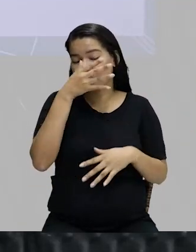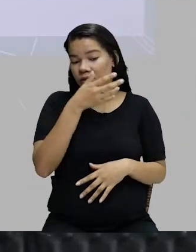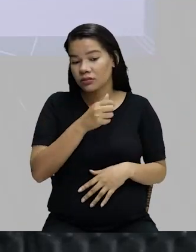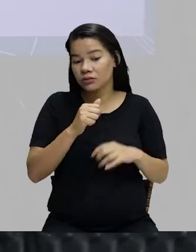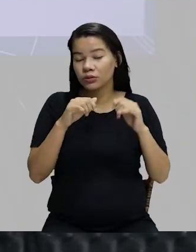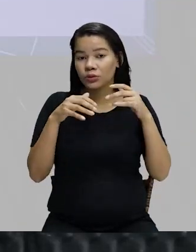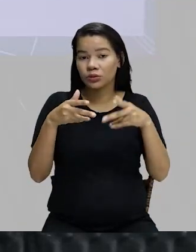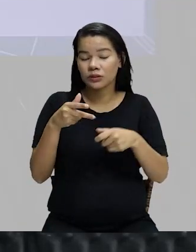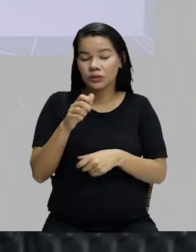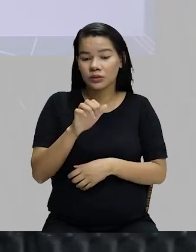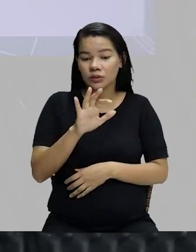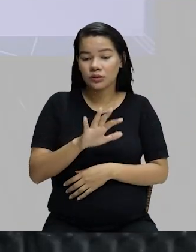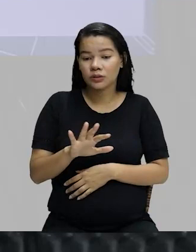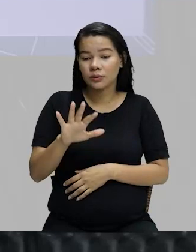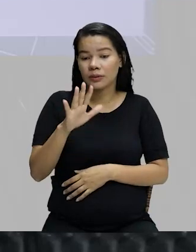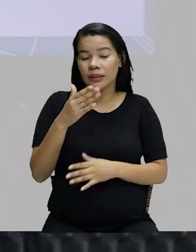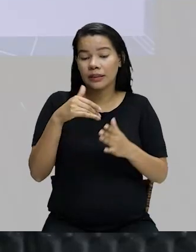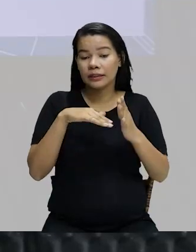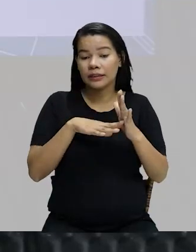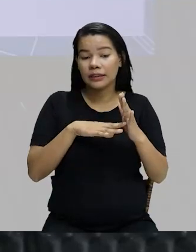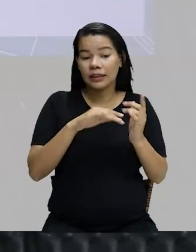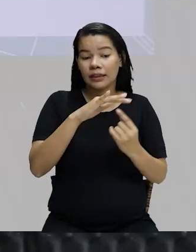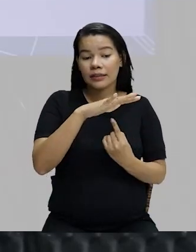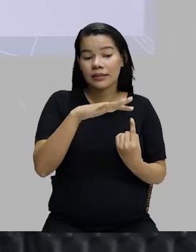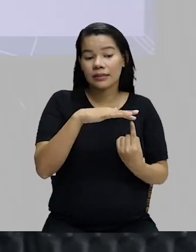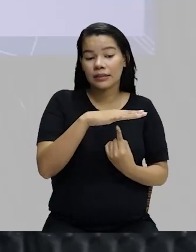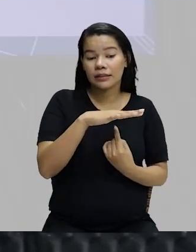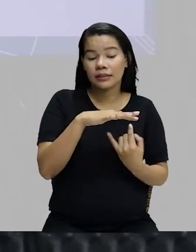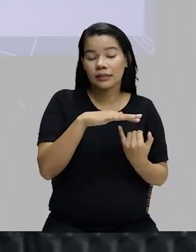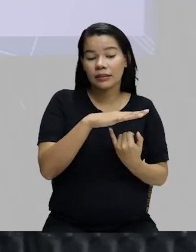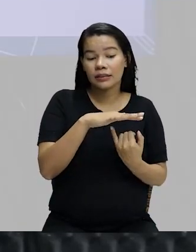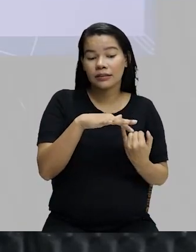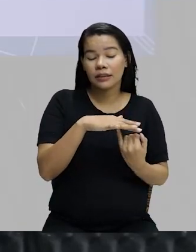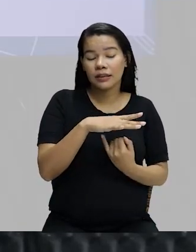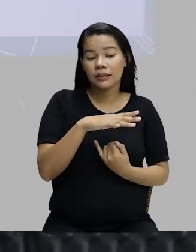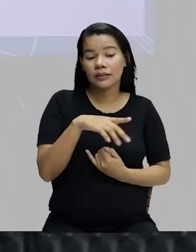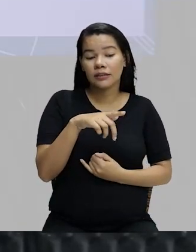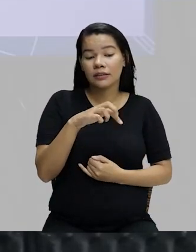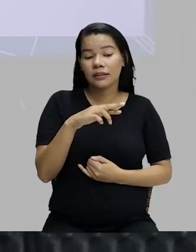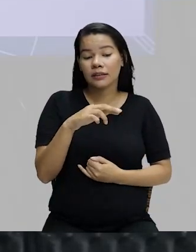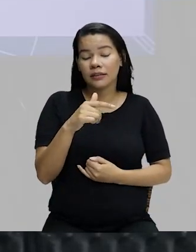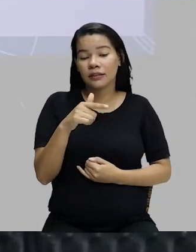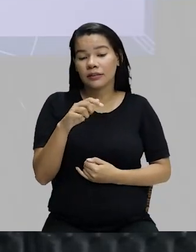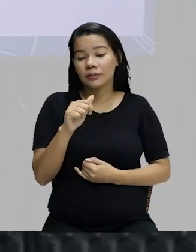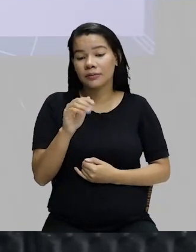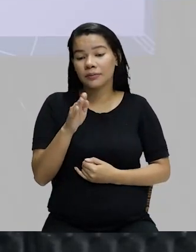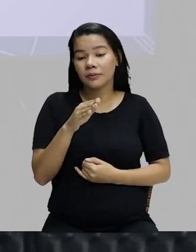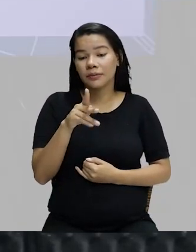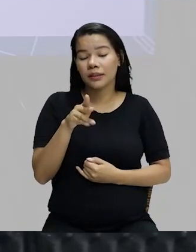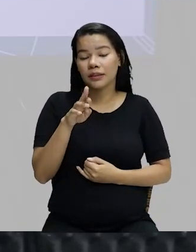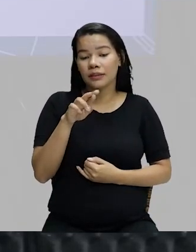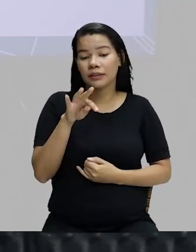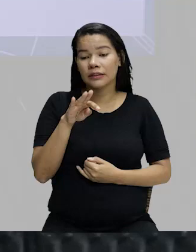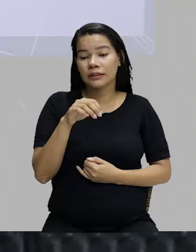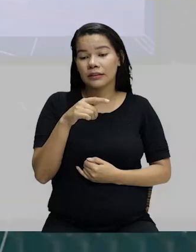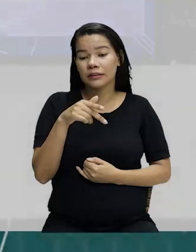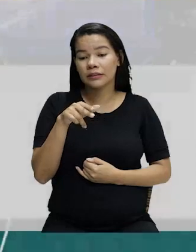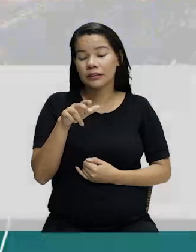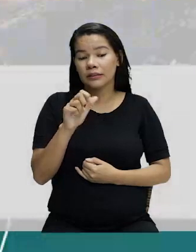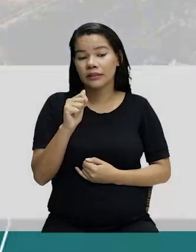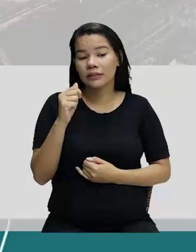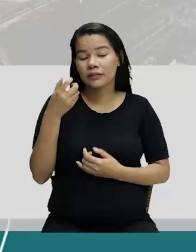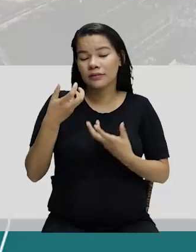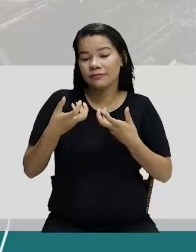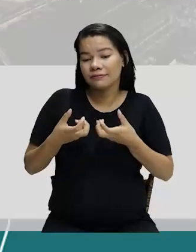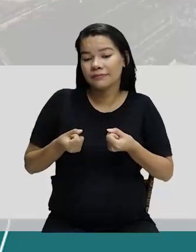até as ilhas da Grã-Bretanha, foram atingidas, receberam essa radiação, turminha.